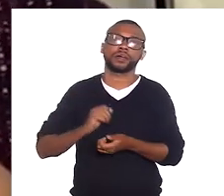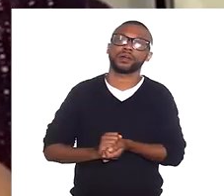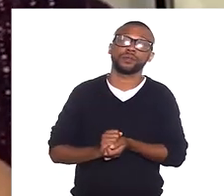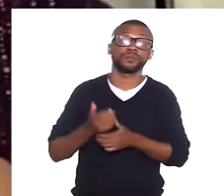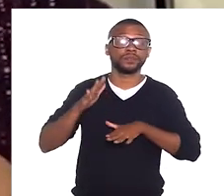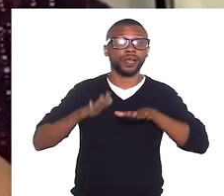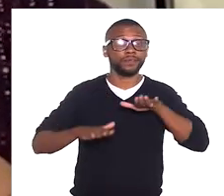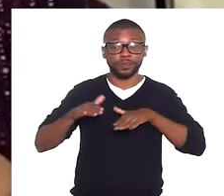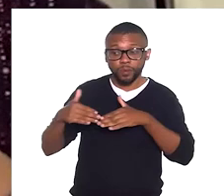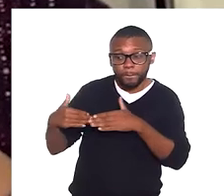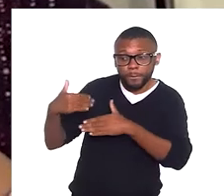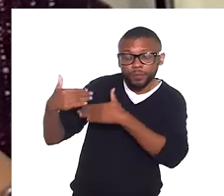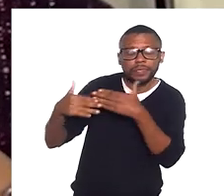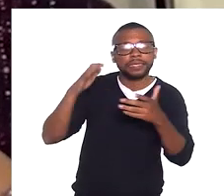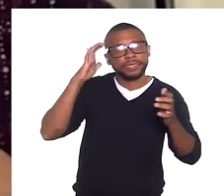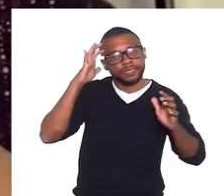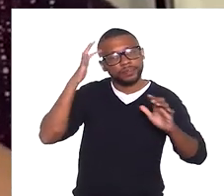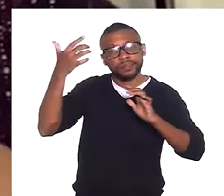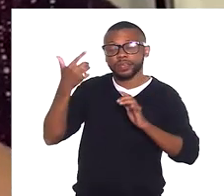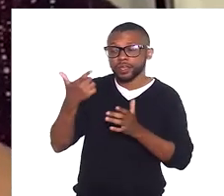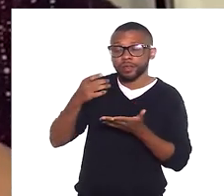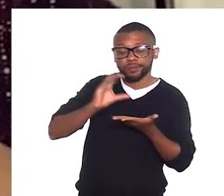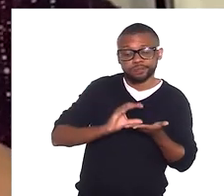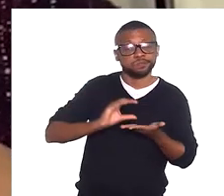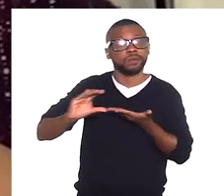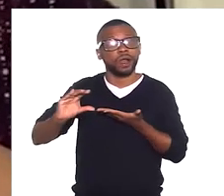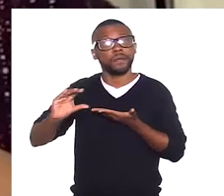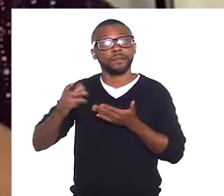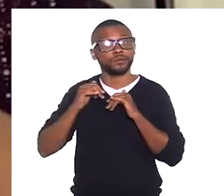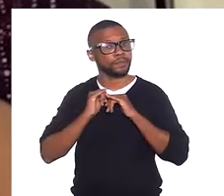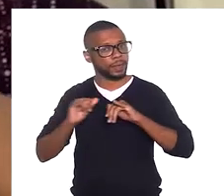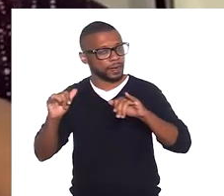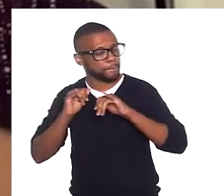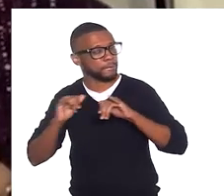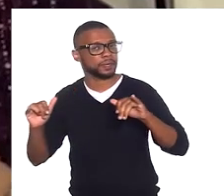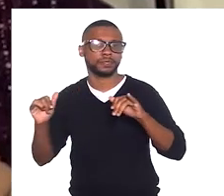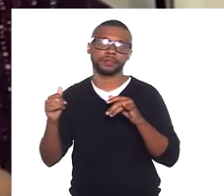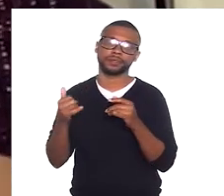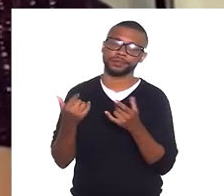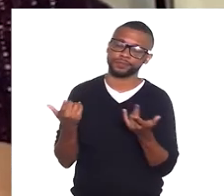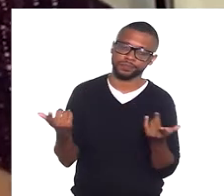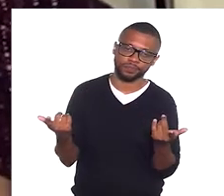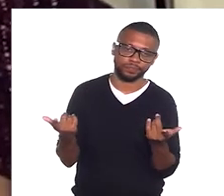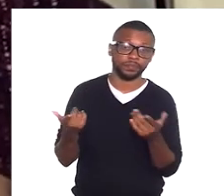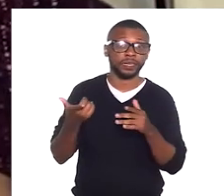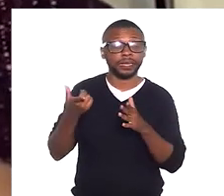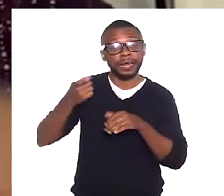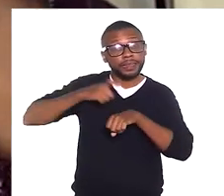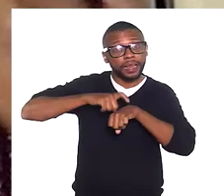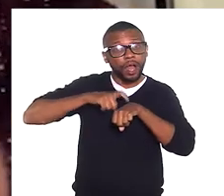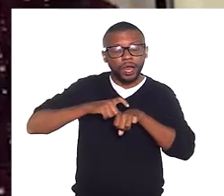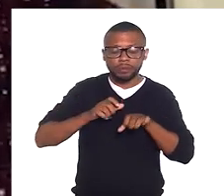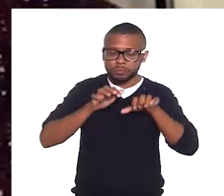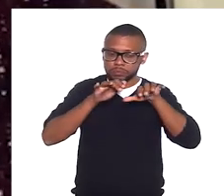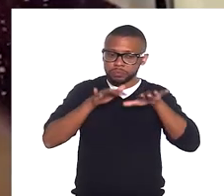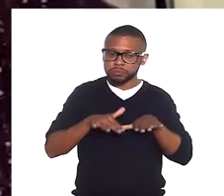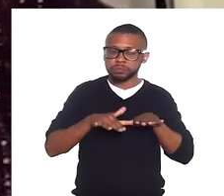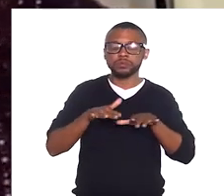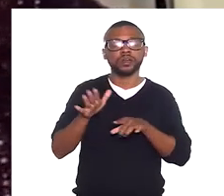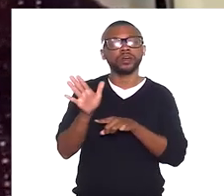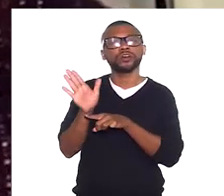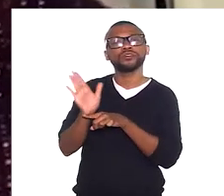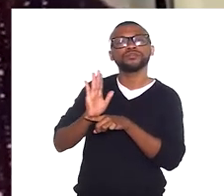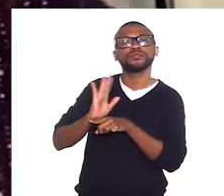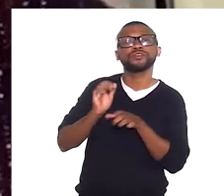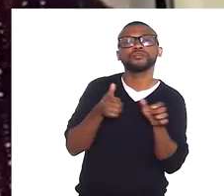estagiário, às vezes num processo de definir o casting de uma campanha de publicidade, ou na hora de fazer um roteiro